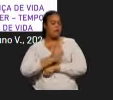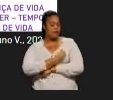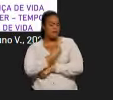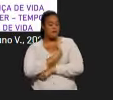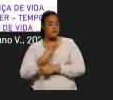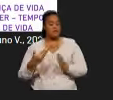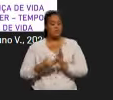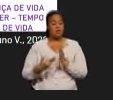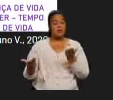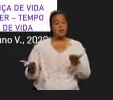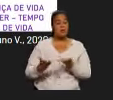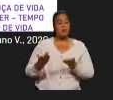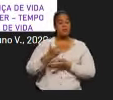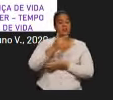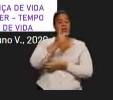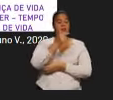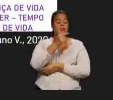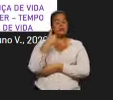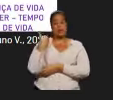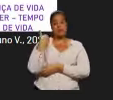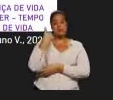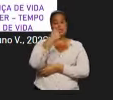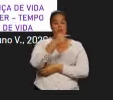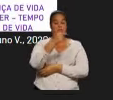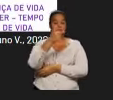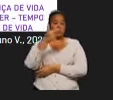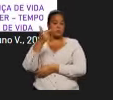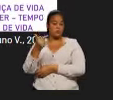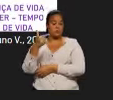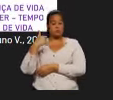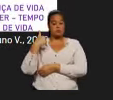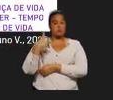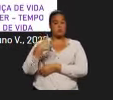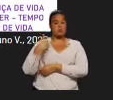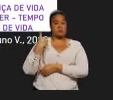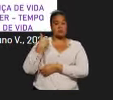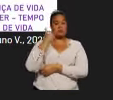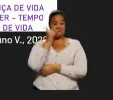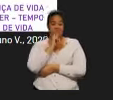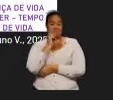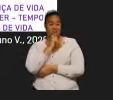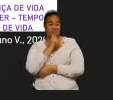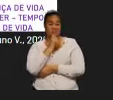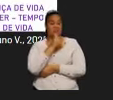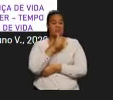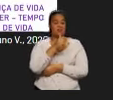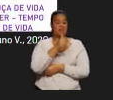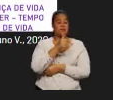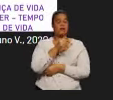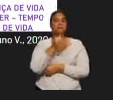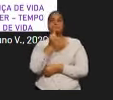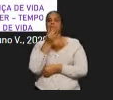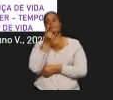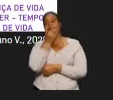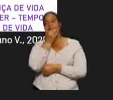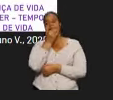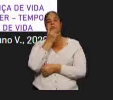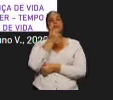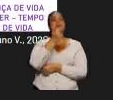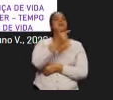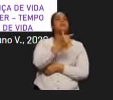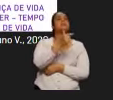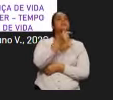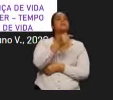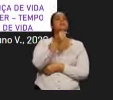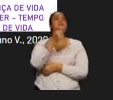lá se no brasil hoje é de 72 anos para as mulheres e 79 anos para os é o contrário 72 anos